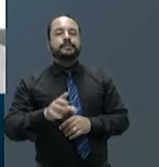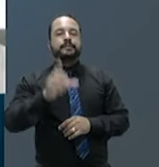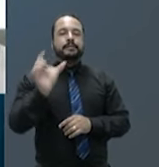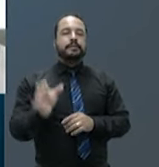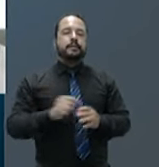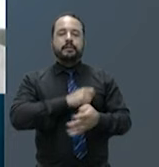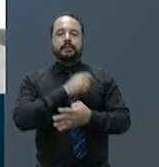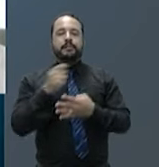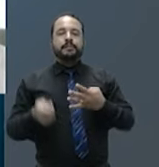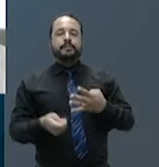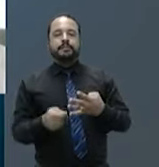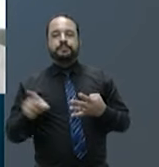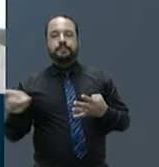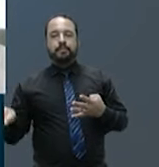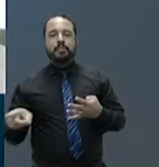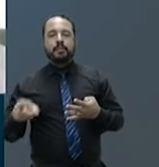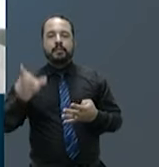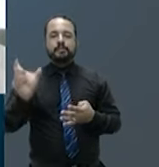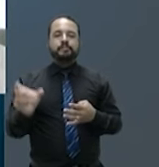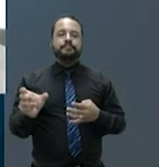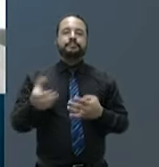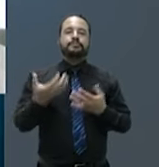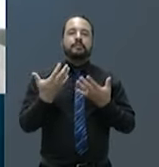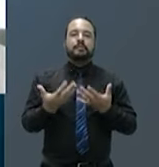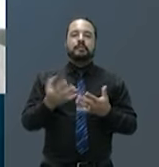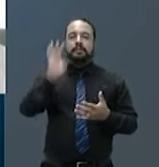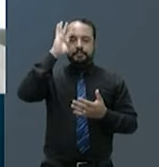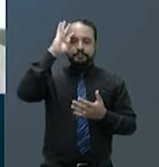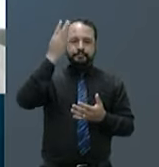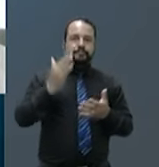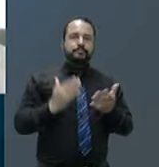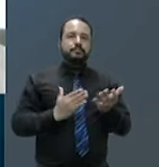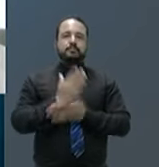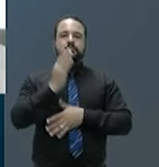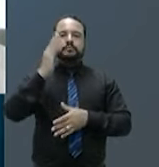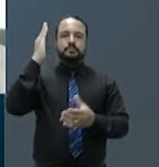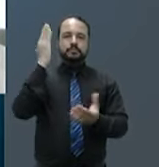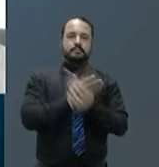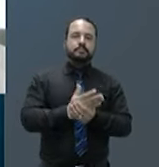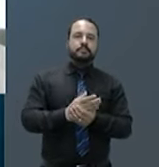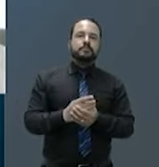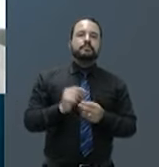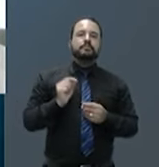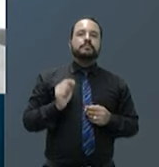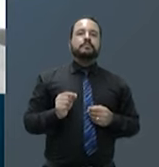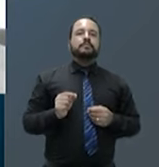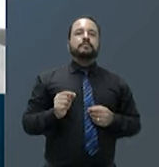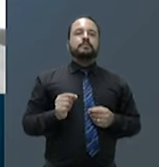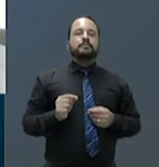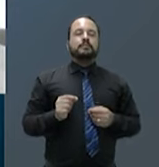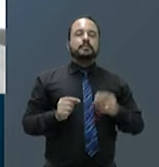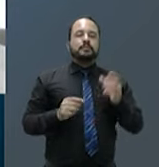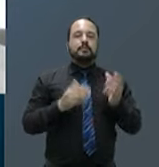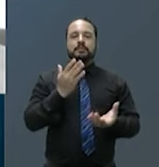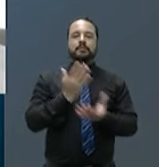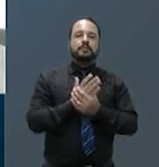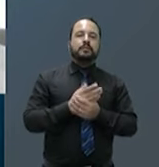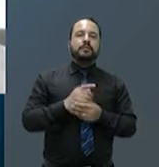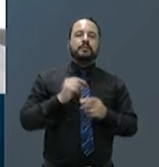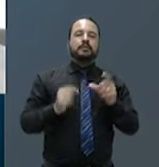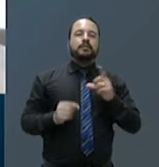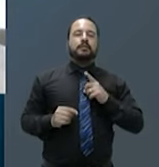a homologação, que no âmbito proferida no âmbito do processo, no qual verificou-se a